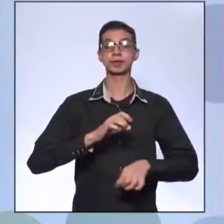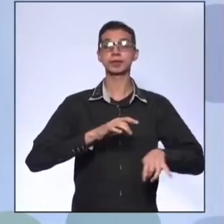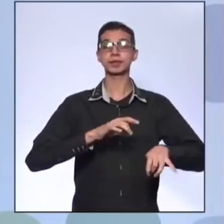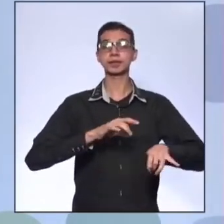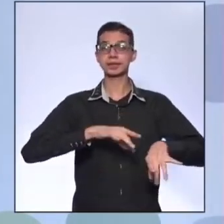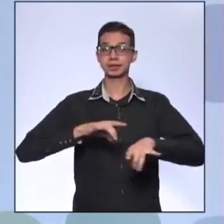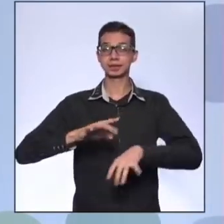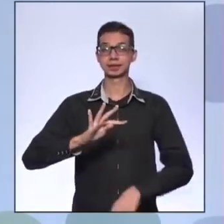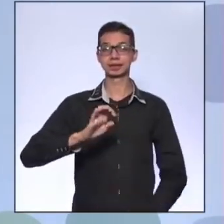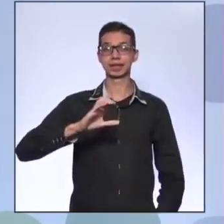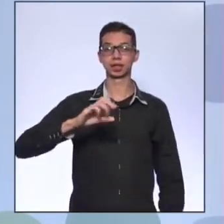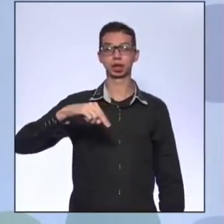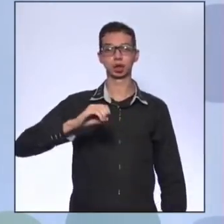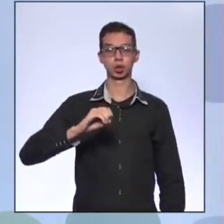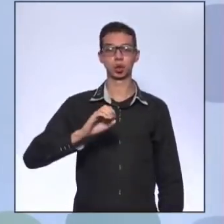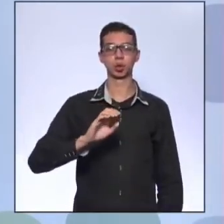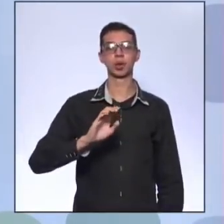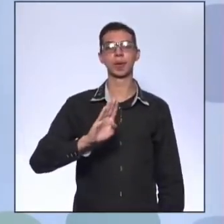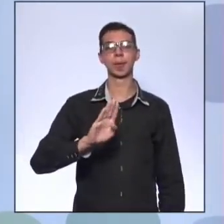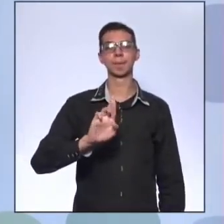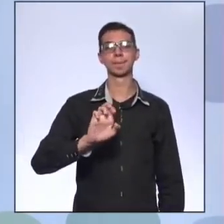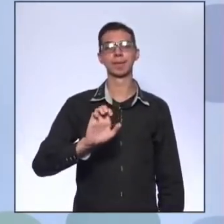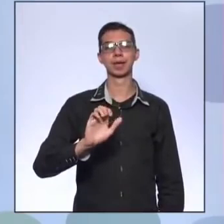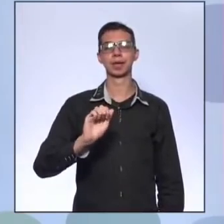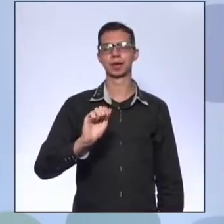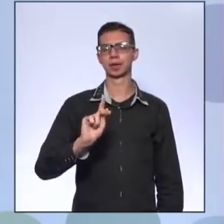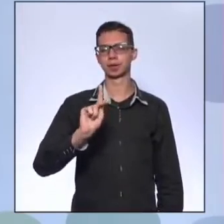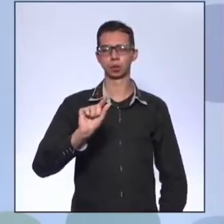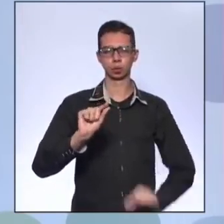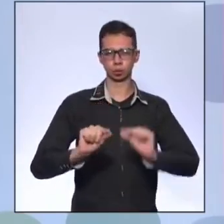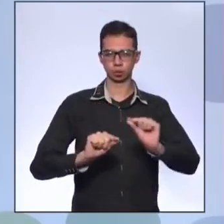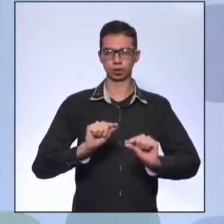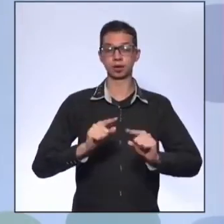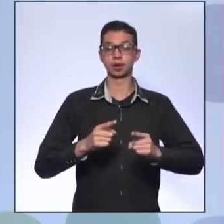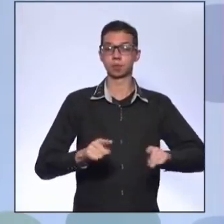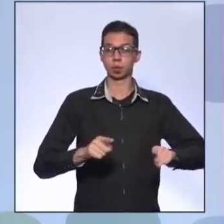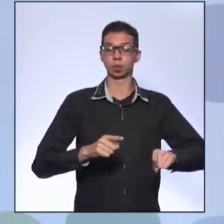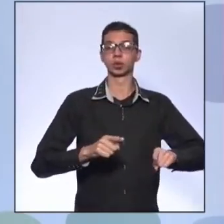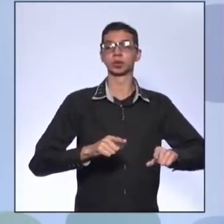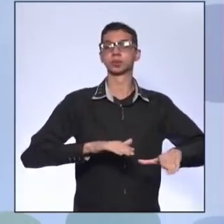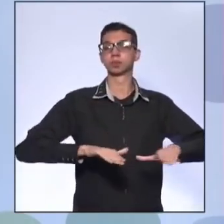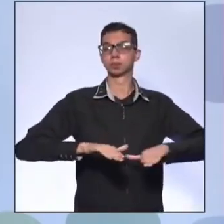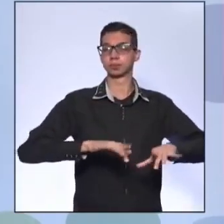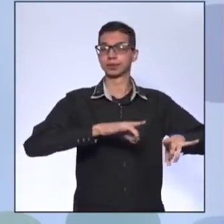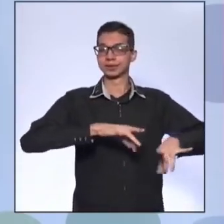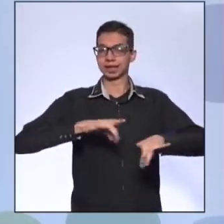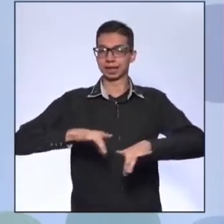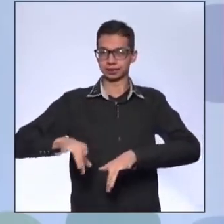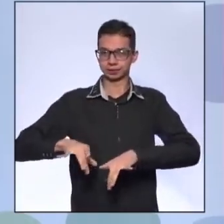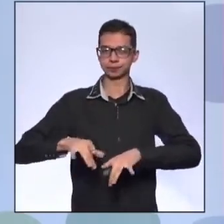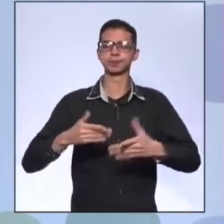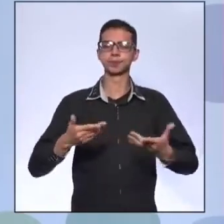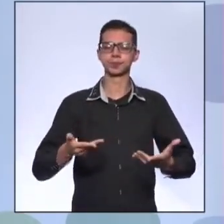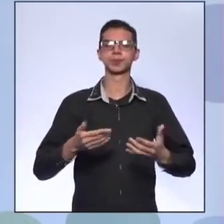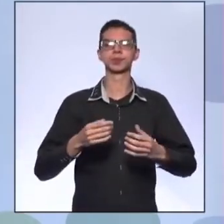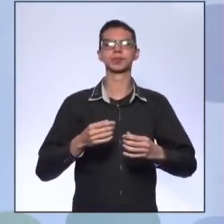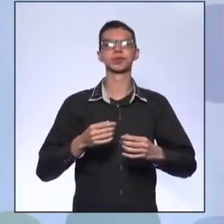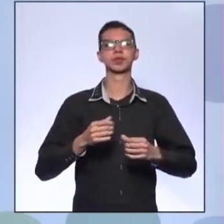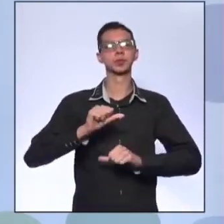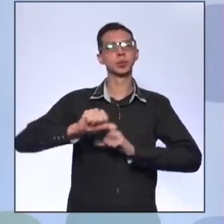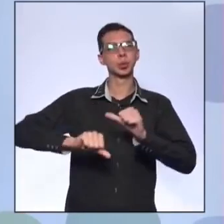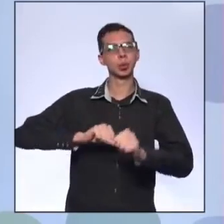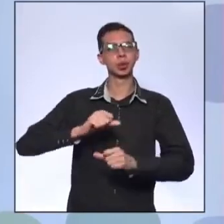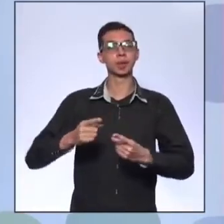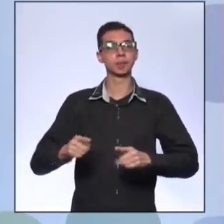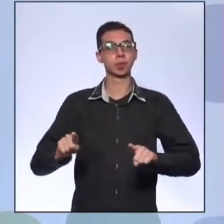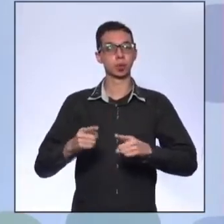fazia justamente essa analogia, né? Pegava os elementos da música eletrônica, do tecnoeletrônico, e traziam para a chamada